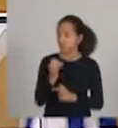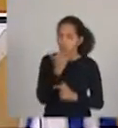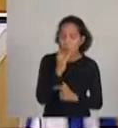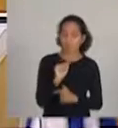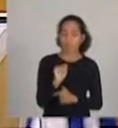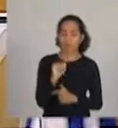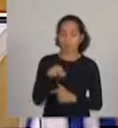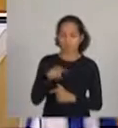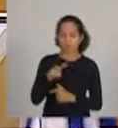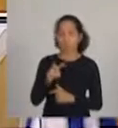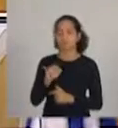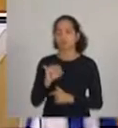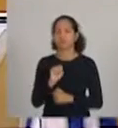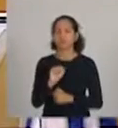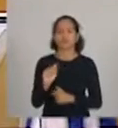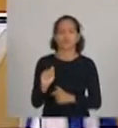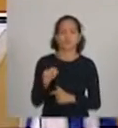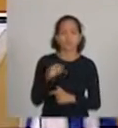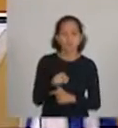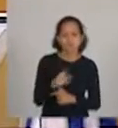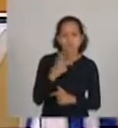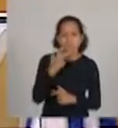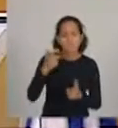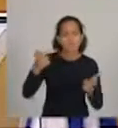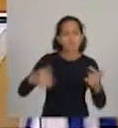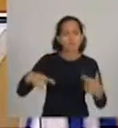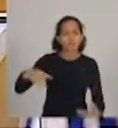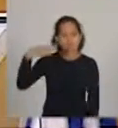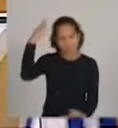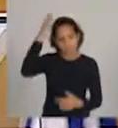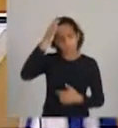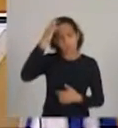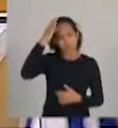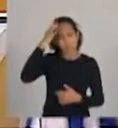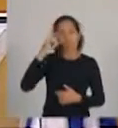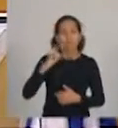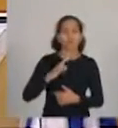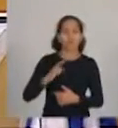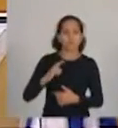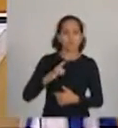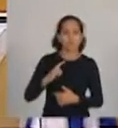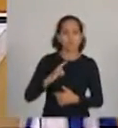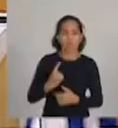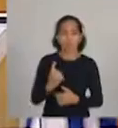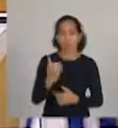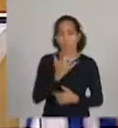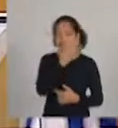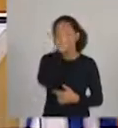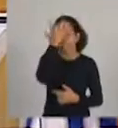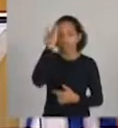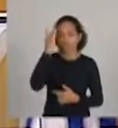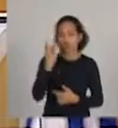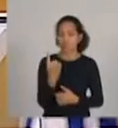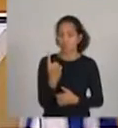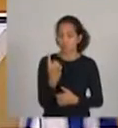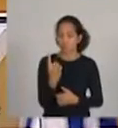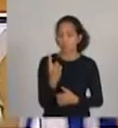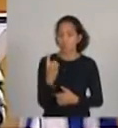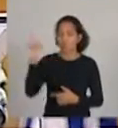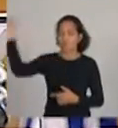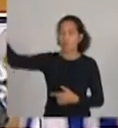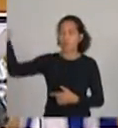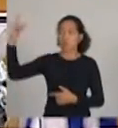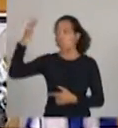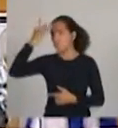Anvisa, que tratou da circulação em território capixaba de um passageiro proveniente da